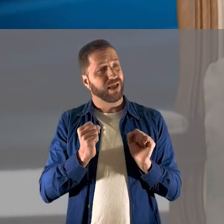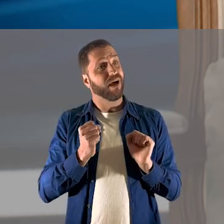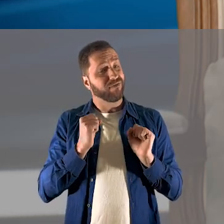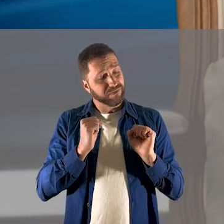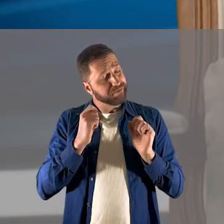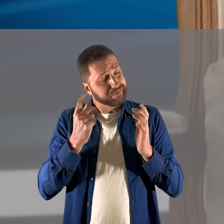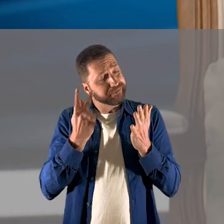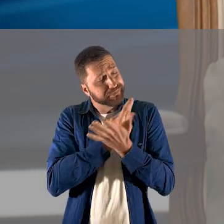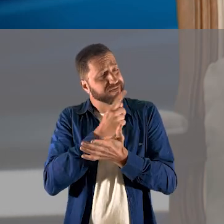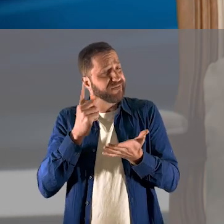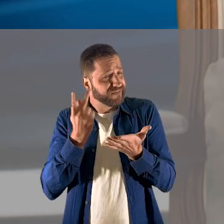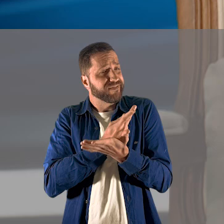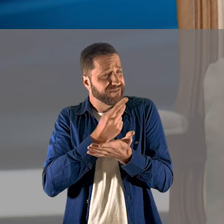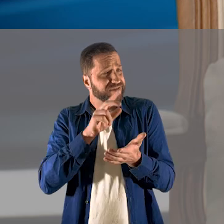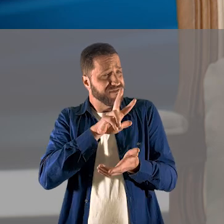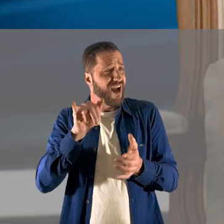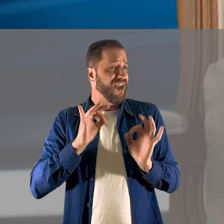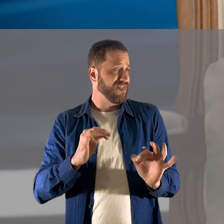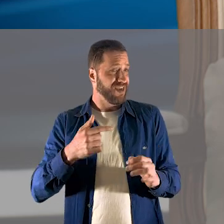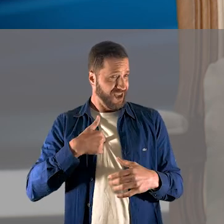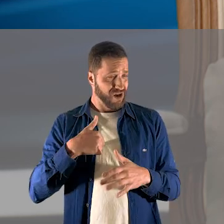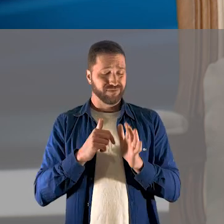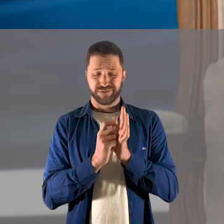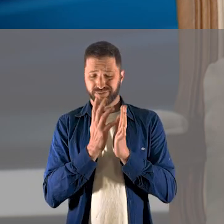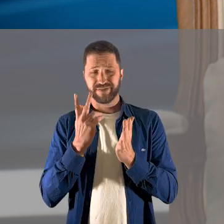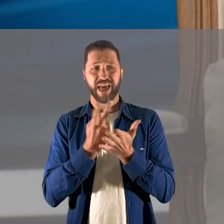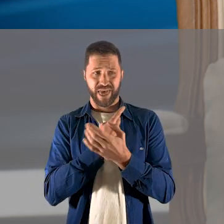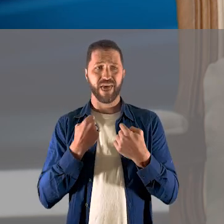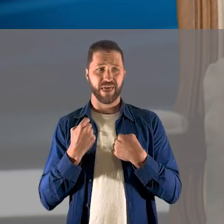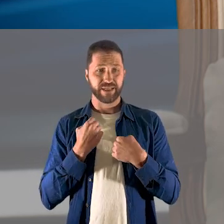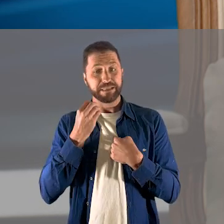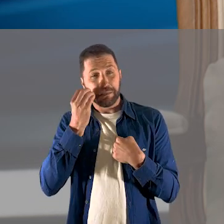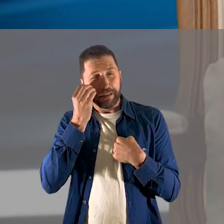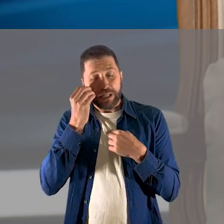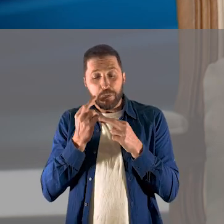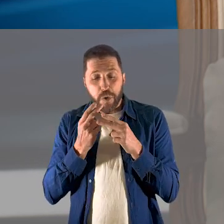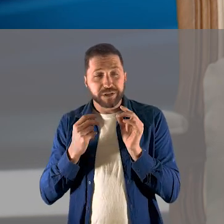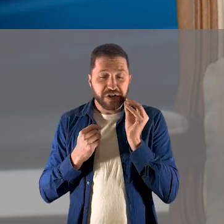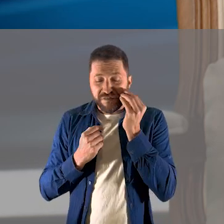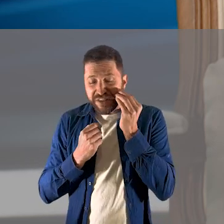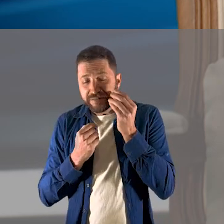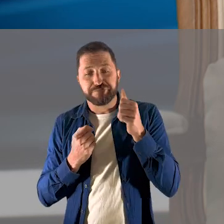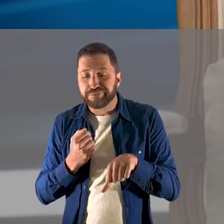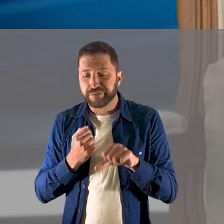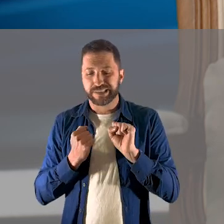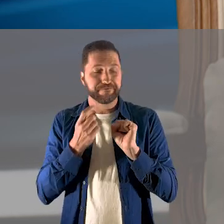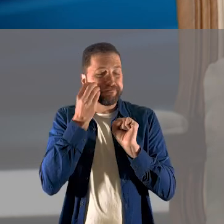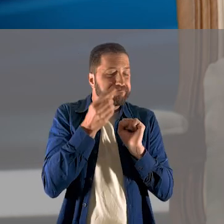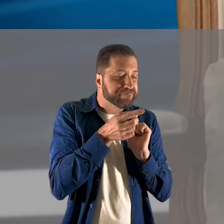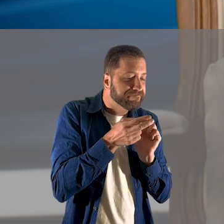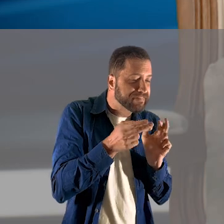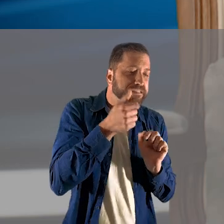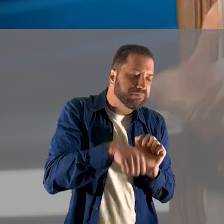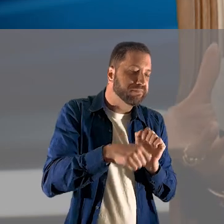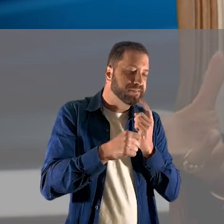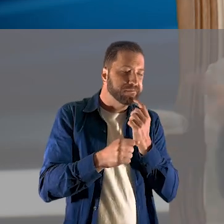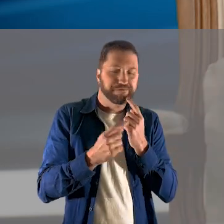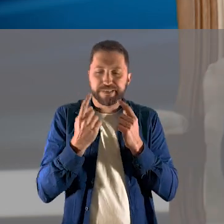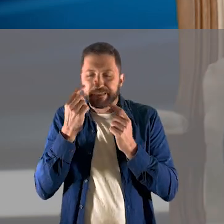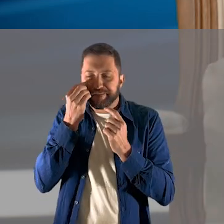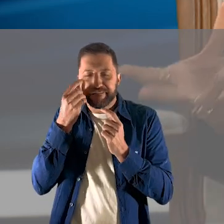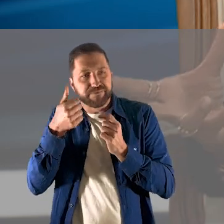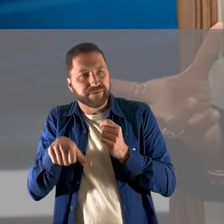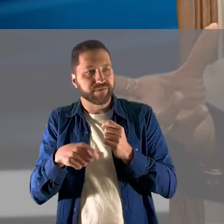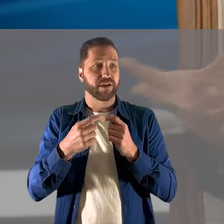piloto faça Se permita a errar Eu Errei muito no Atelier eu fiz muito piloto vou tentar